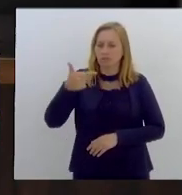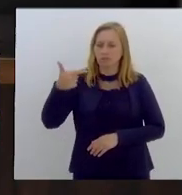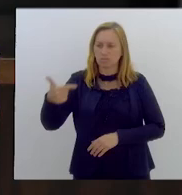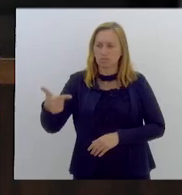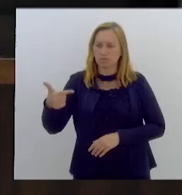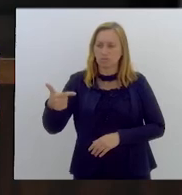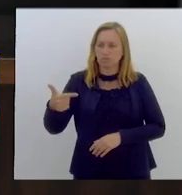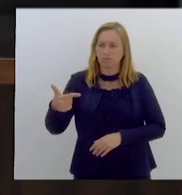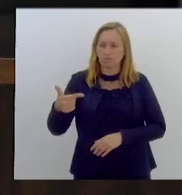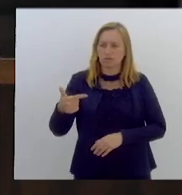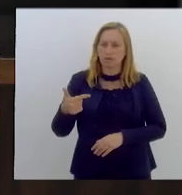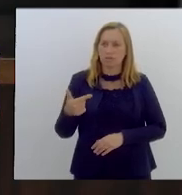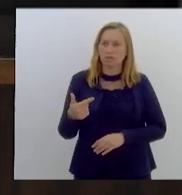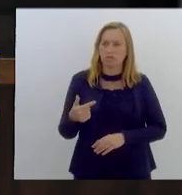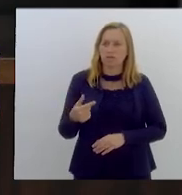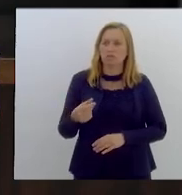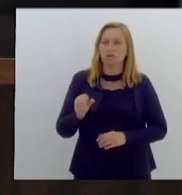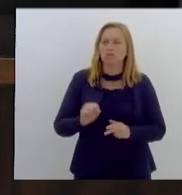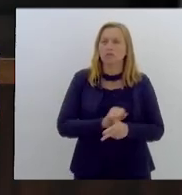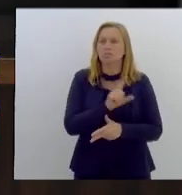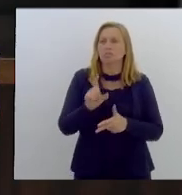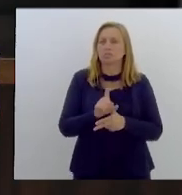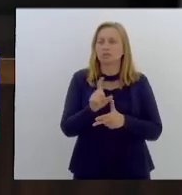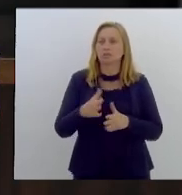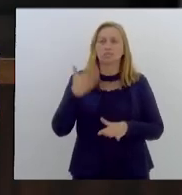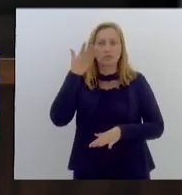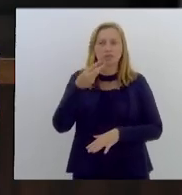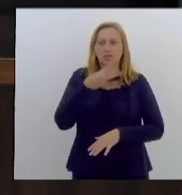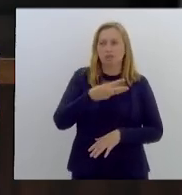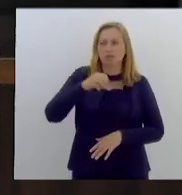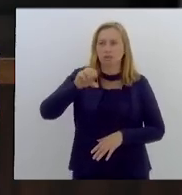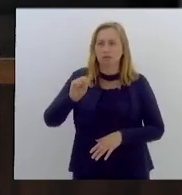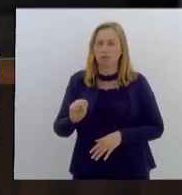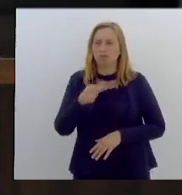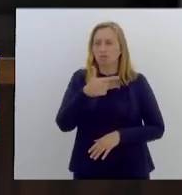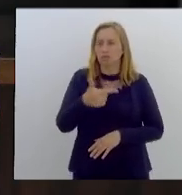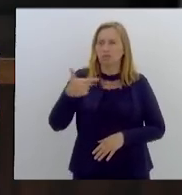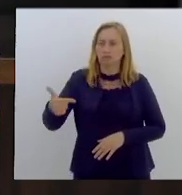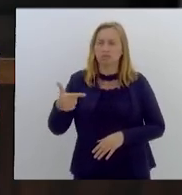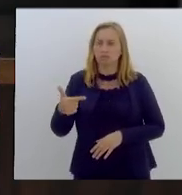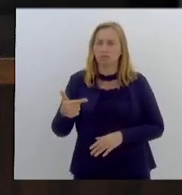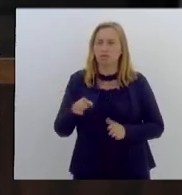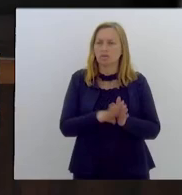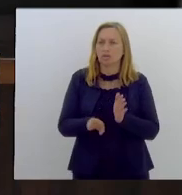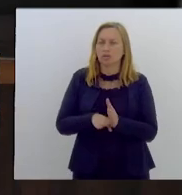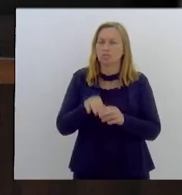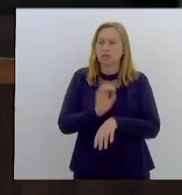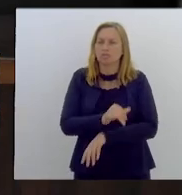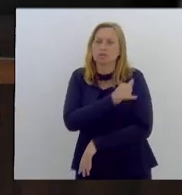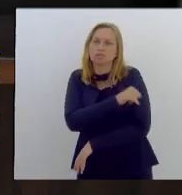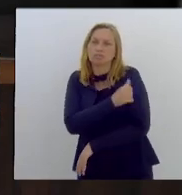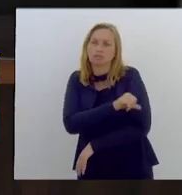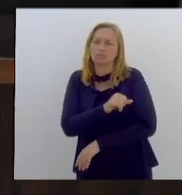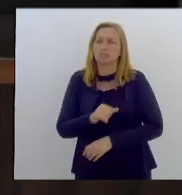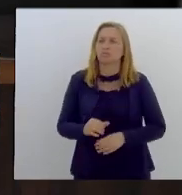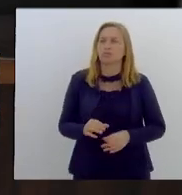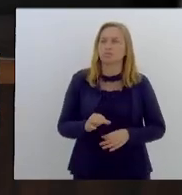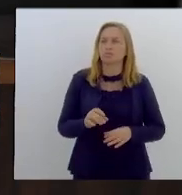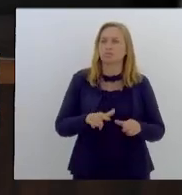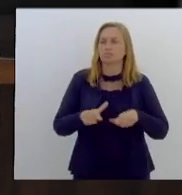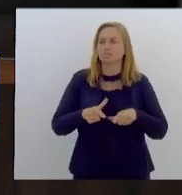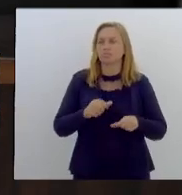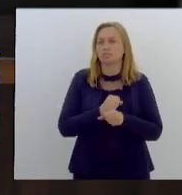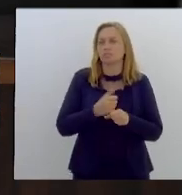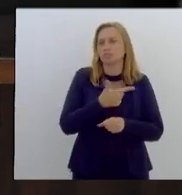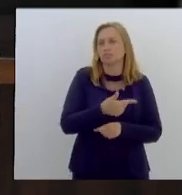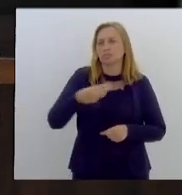6413-2022. De autoria do Poder Executivo, mensagem 3822, que estima a receita e fixa as despesas do Estado do Rio de Janeiro no exercício de 2023.